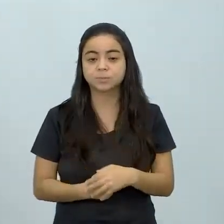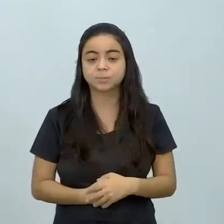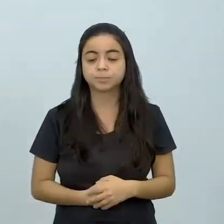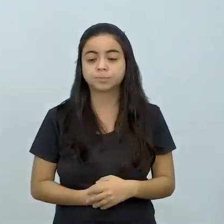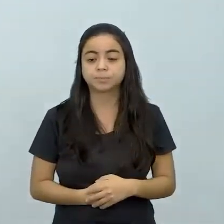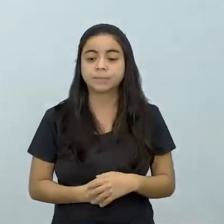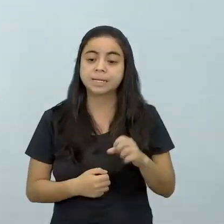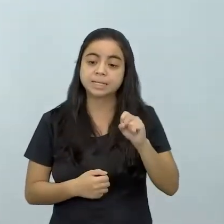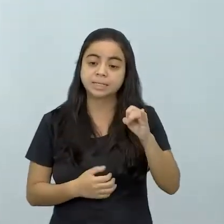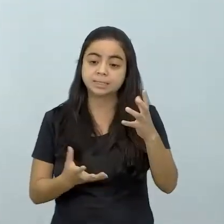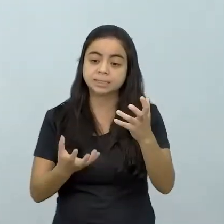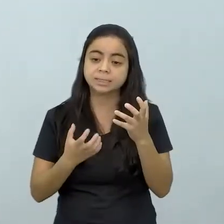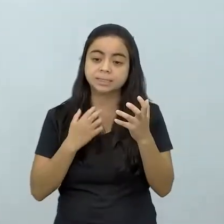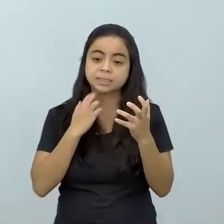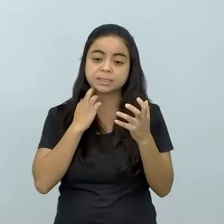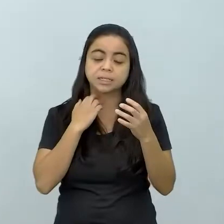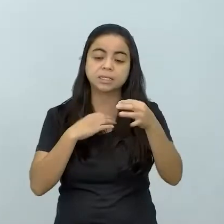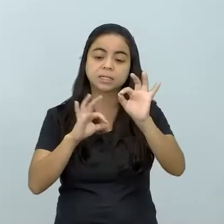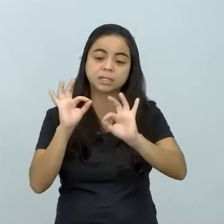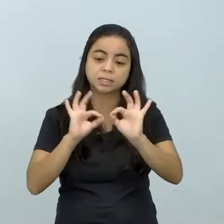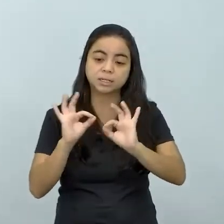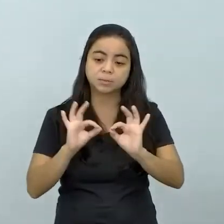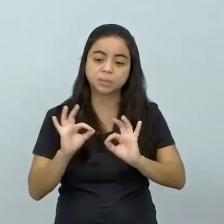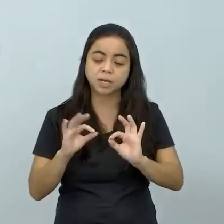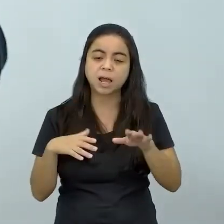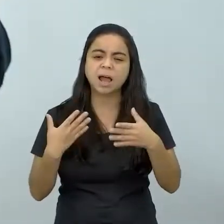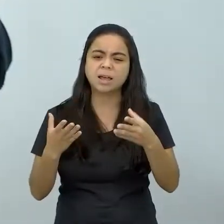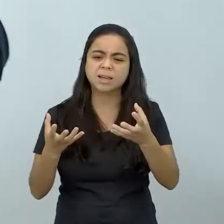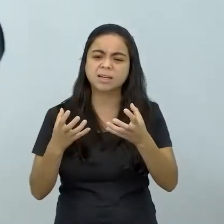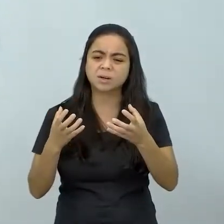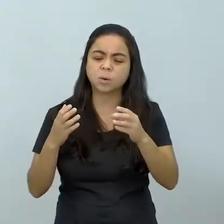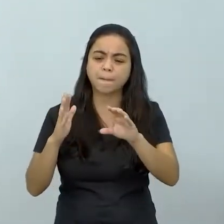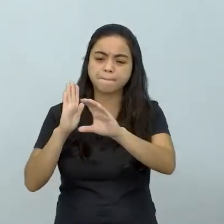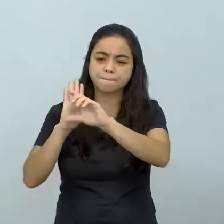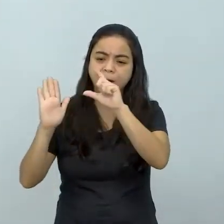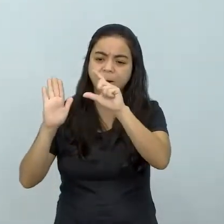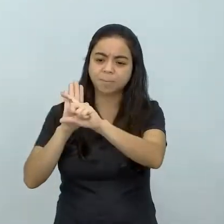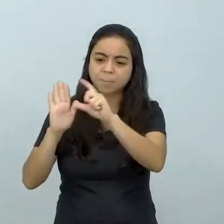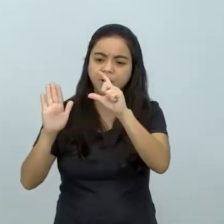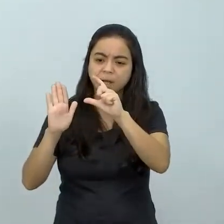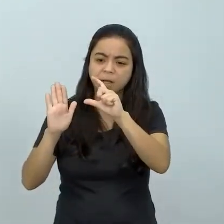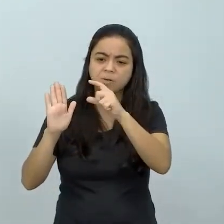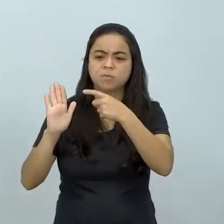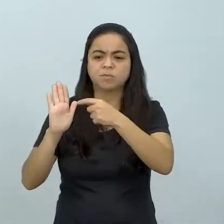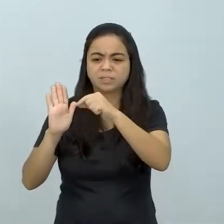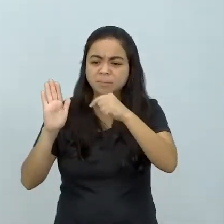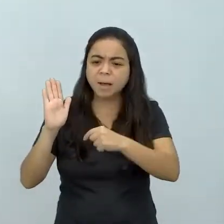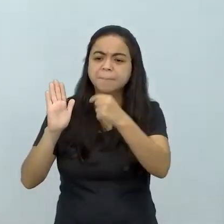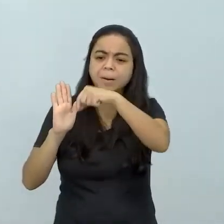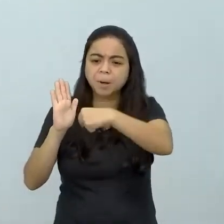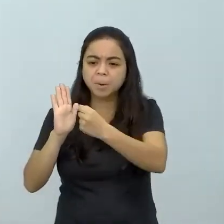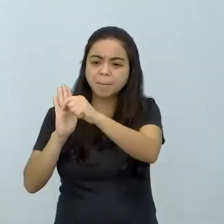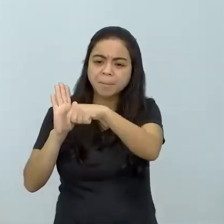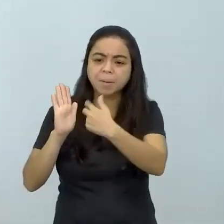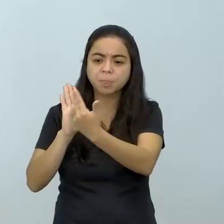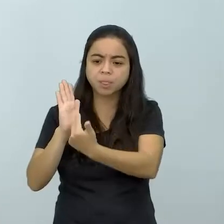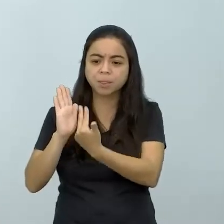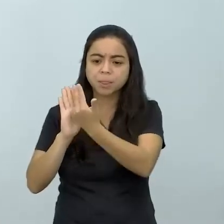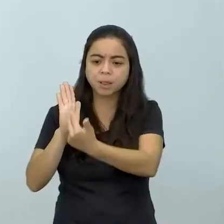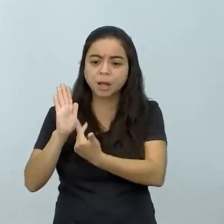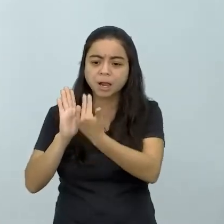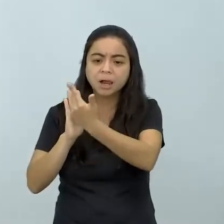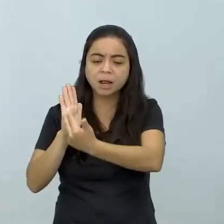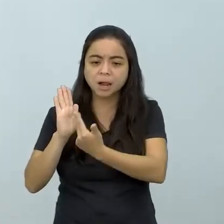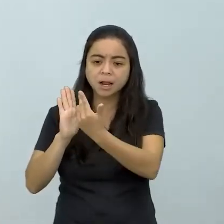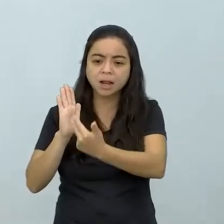mim se eu quiser fazer um esquema de elaboração aí eu quero colocar uma célula fotovoltaica aqui fazer uma ligação aqui para uma bateria